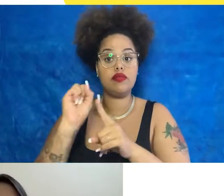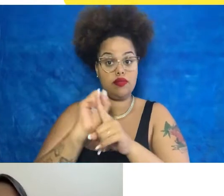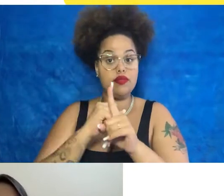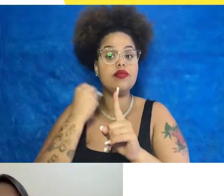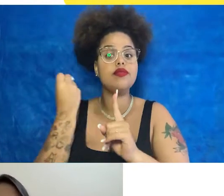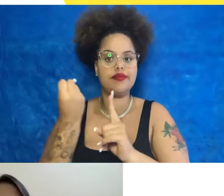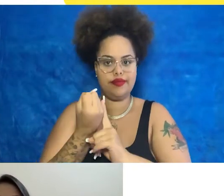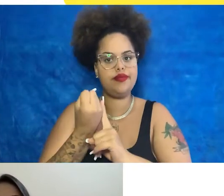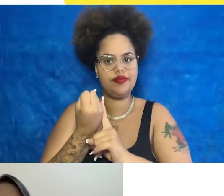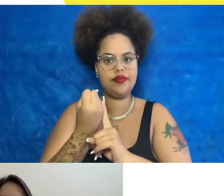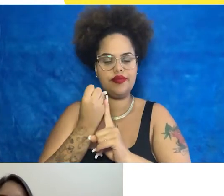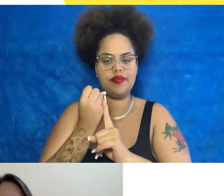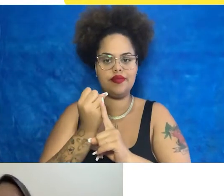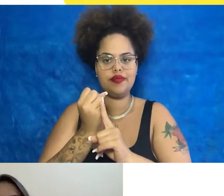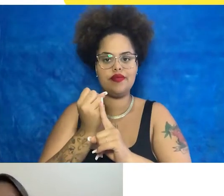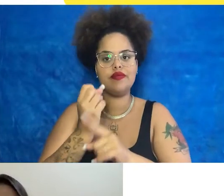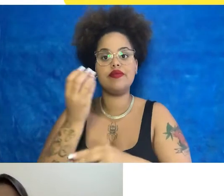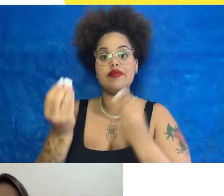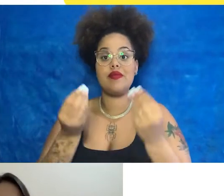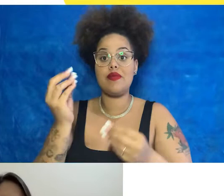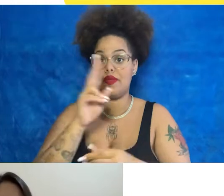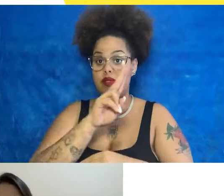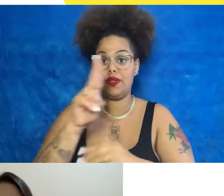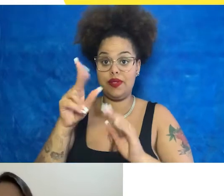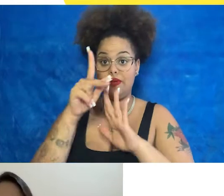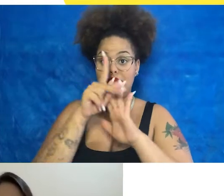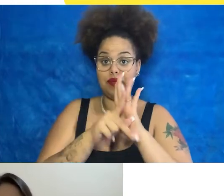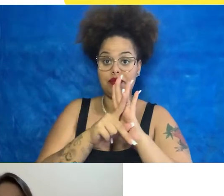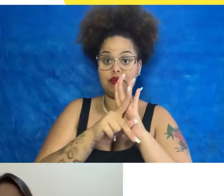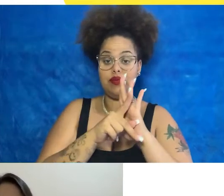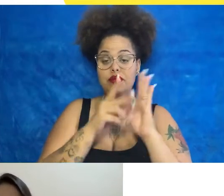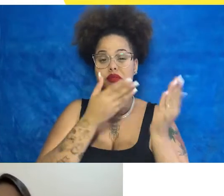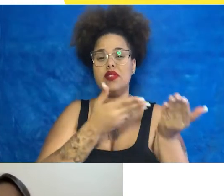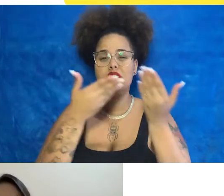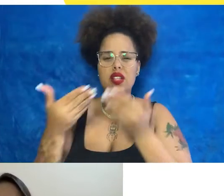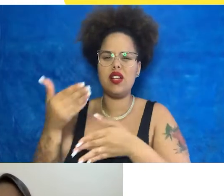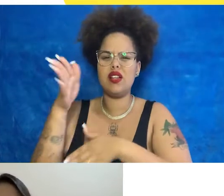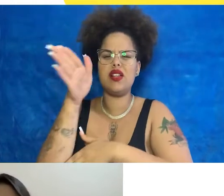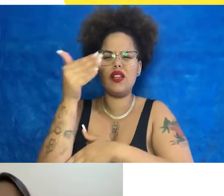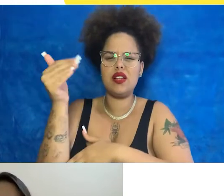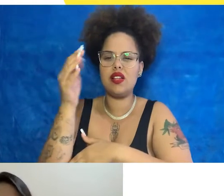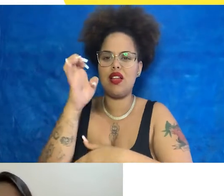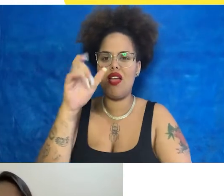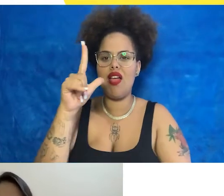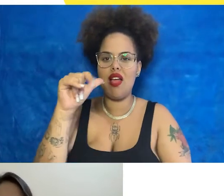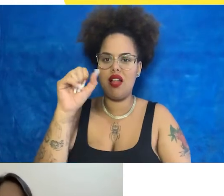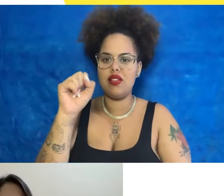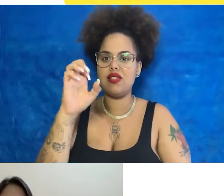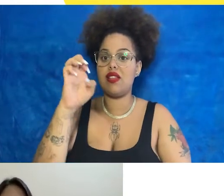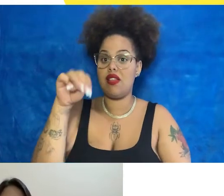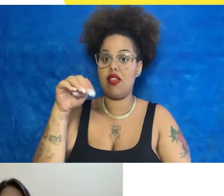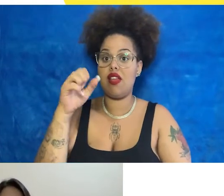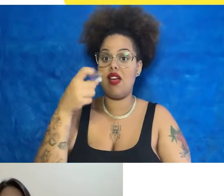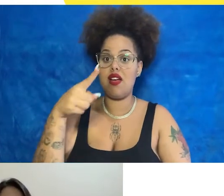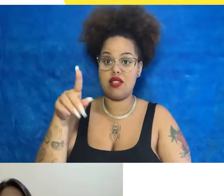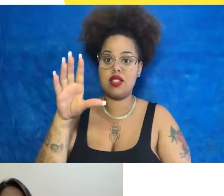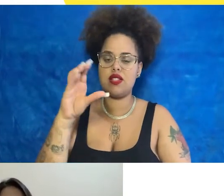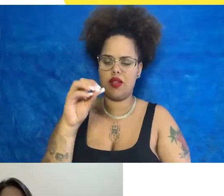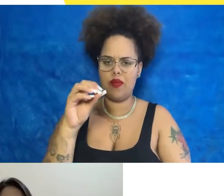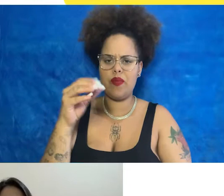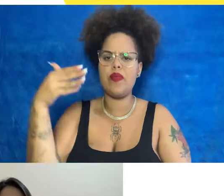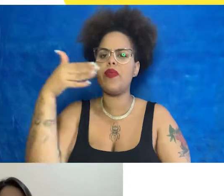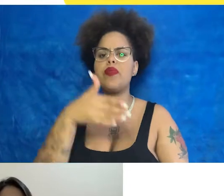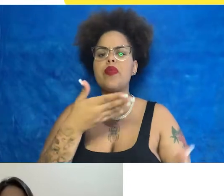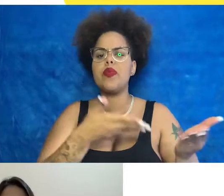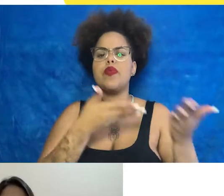né? E como o nome do projeto traz essa bandeira, né, Elas em Ação, a gente também vem